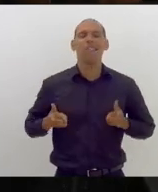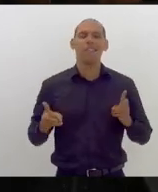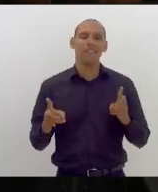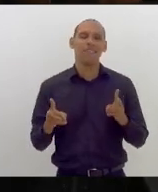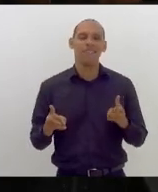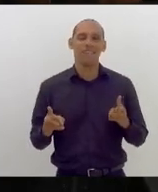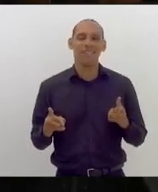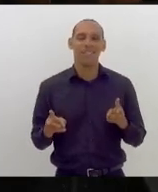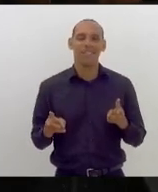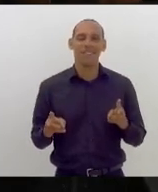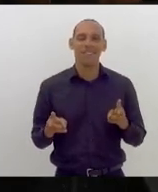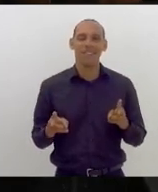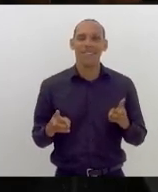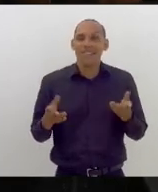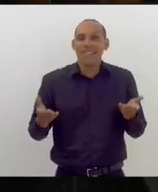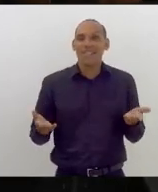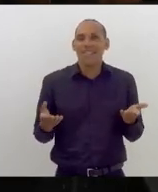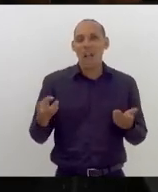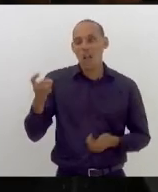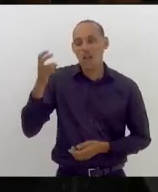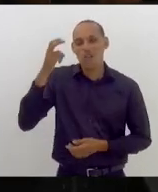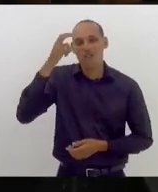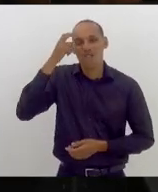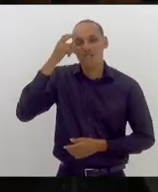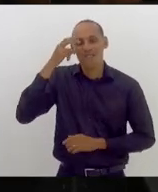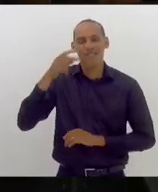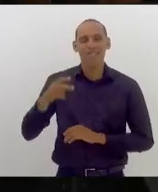E essa veia da cultura acho que